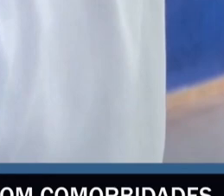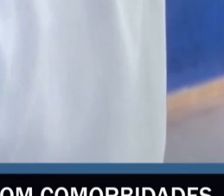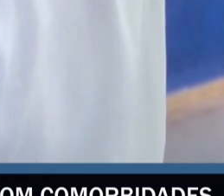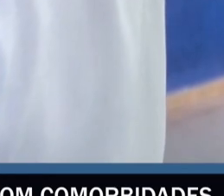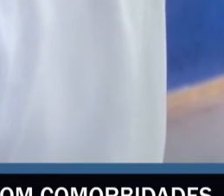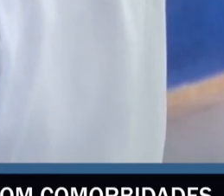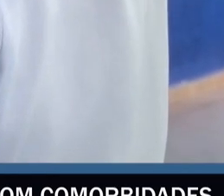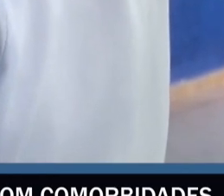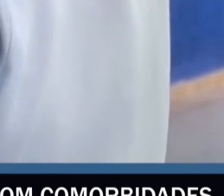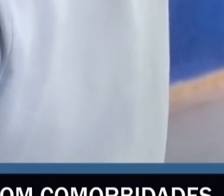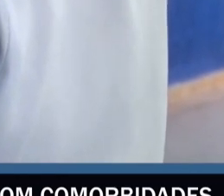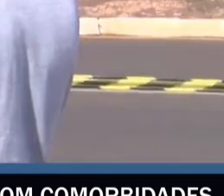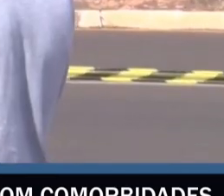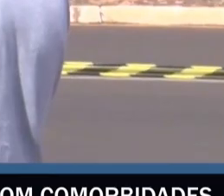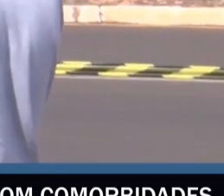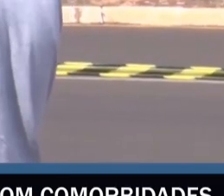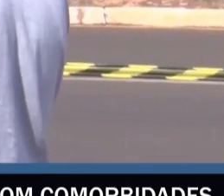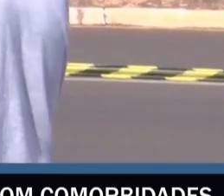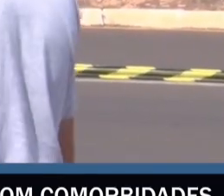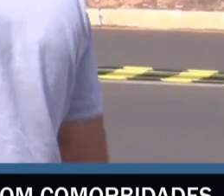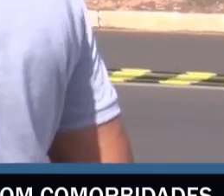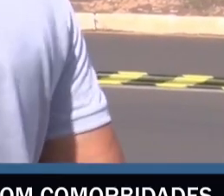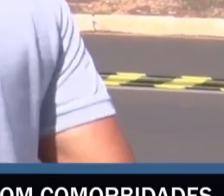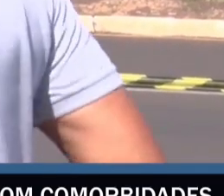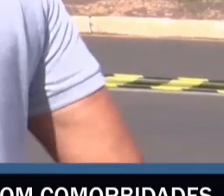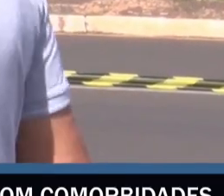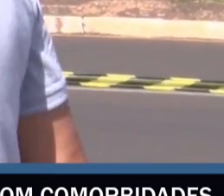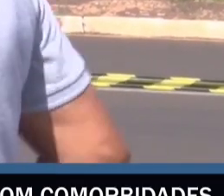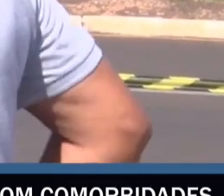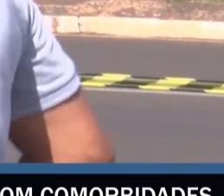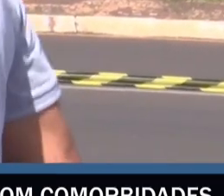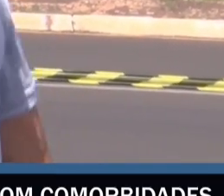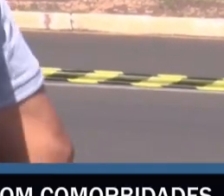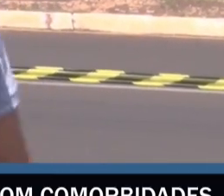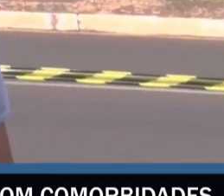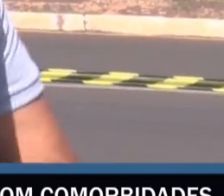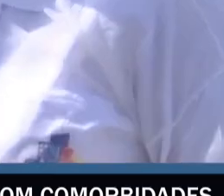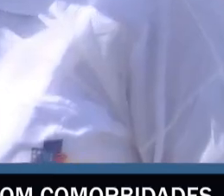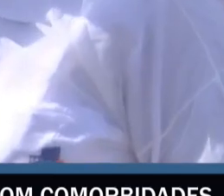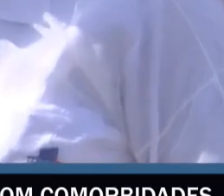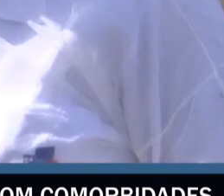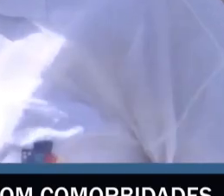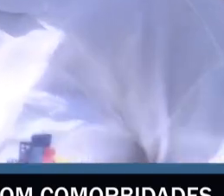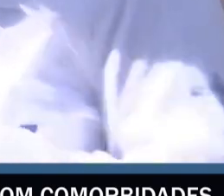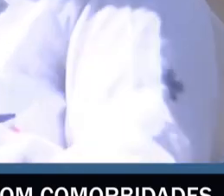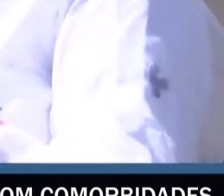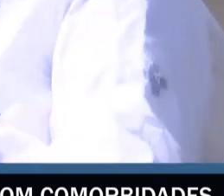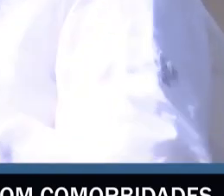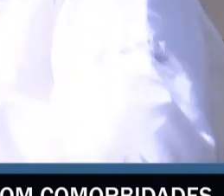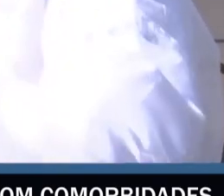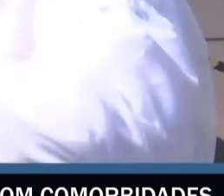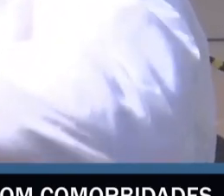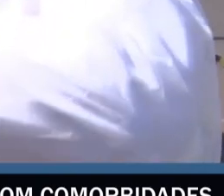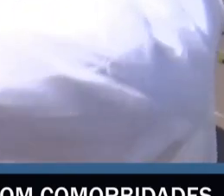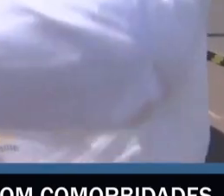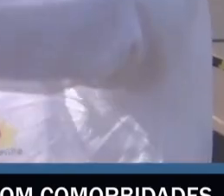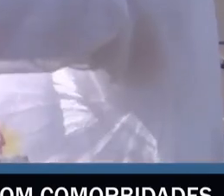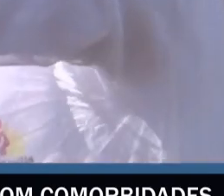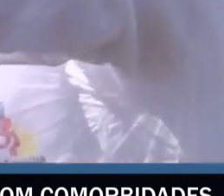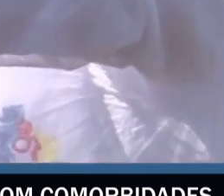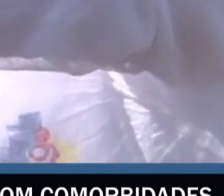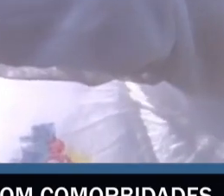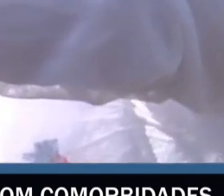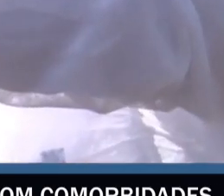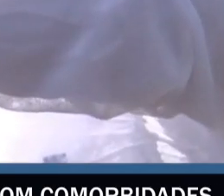das vacinas a aplicação de uma dose de reforço de imunizantes o e em adultos com comorbidade